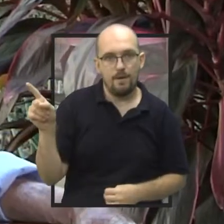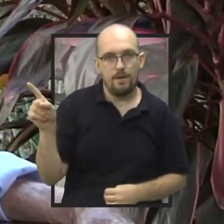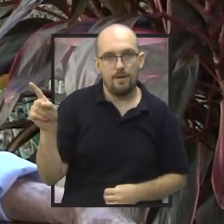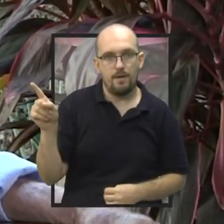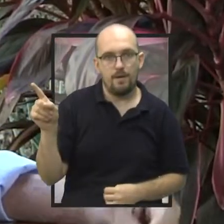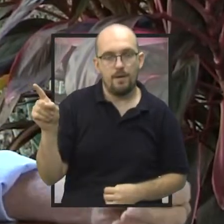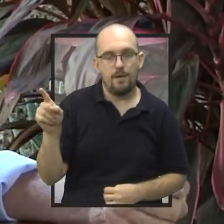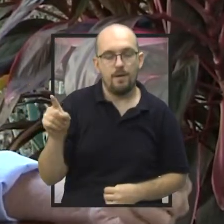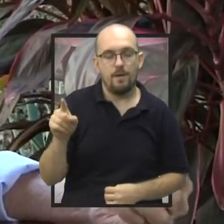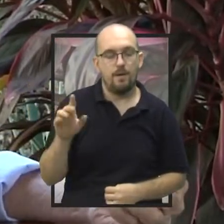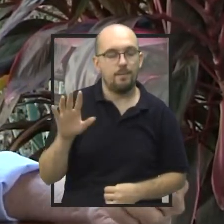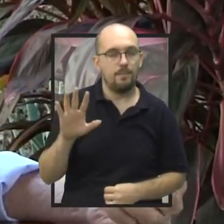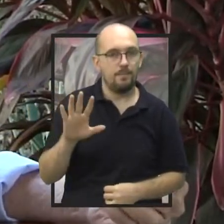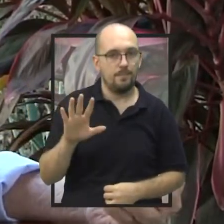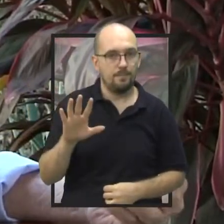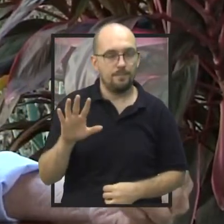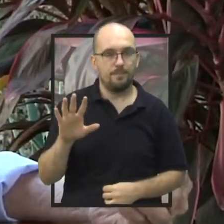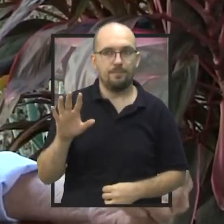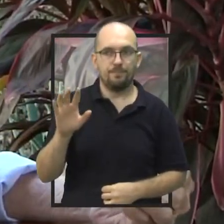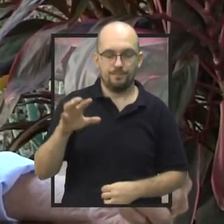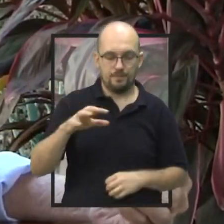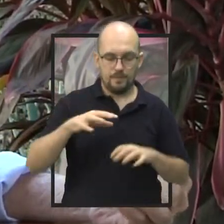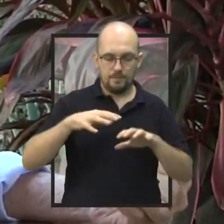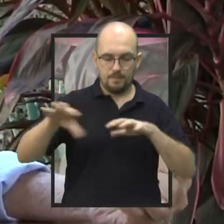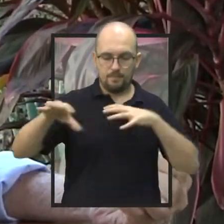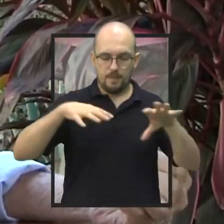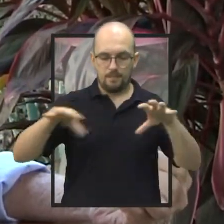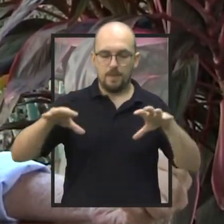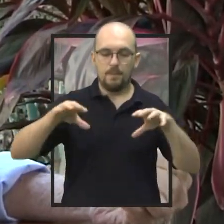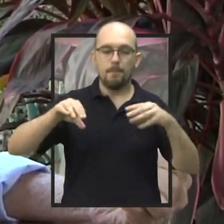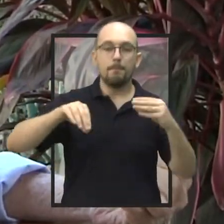seja, um distrital misto.